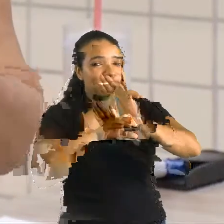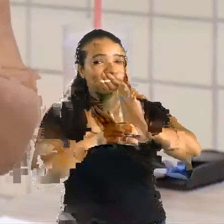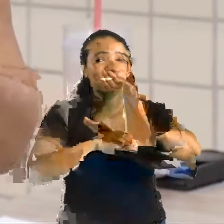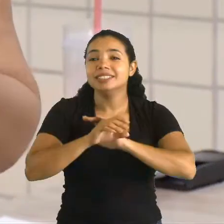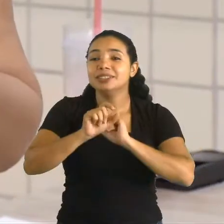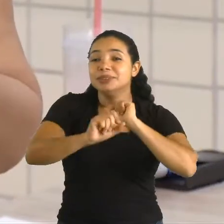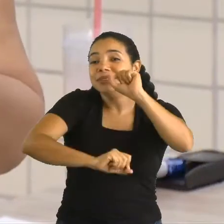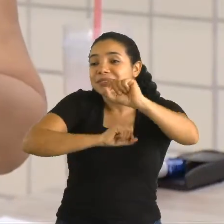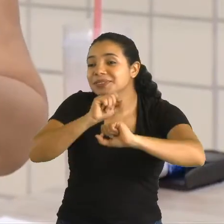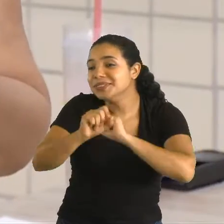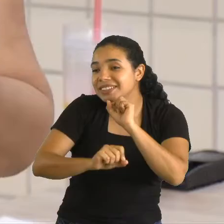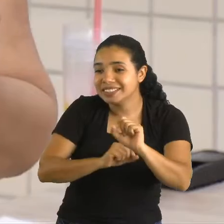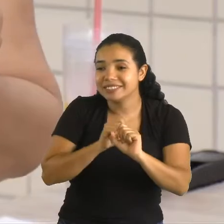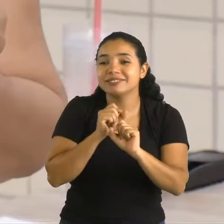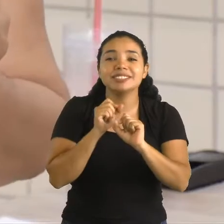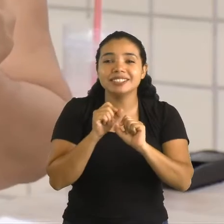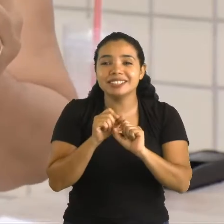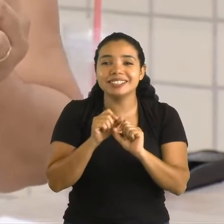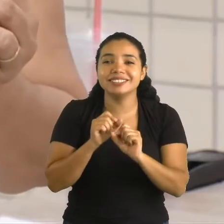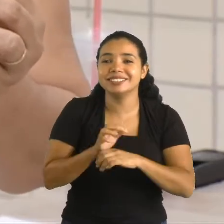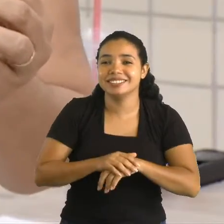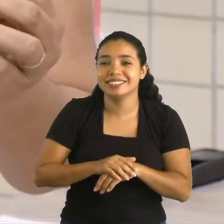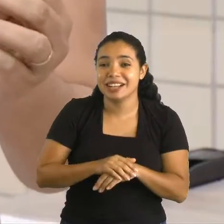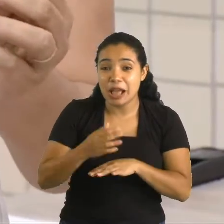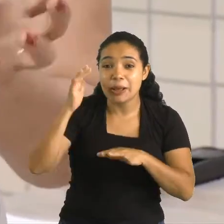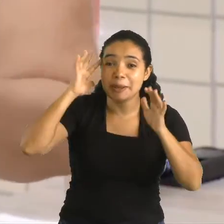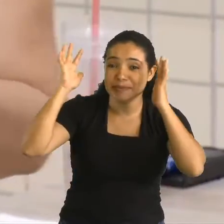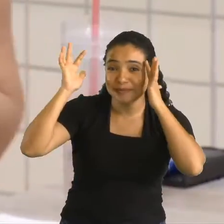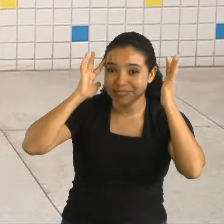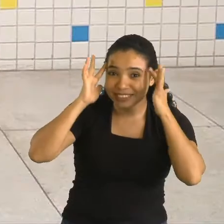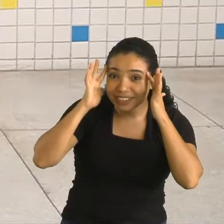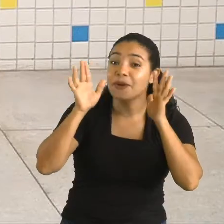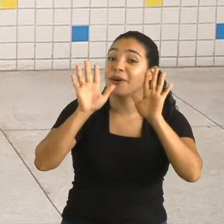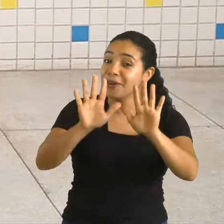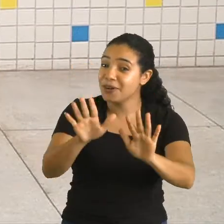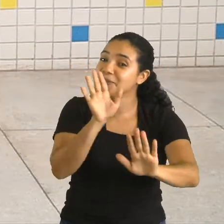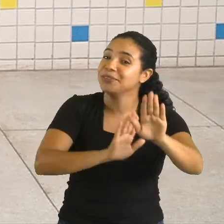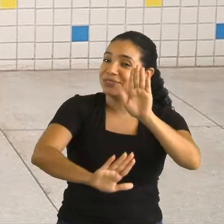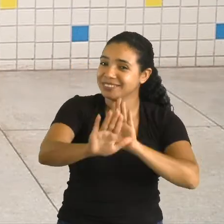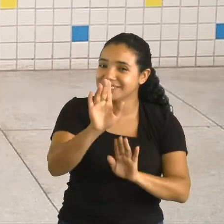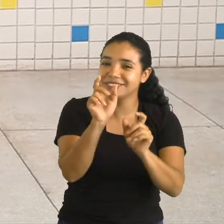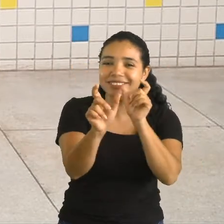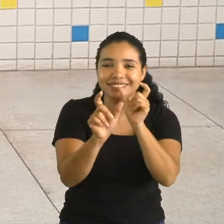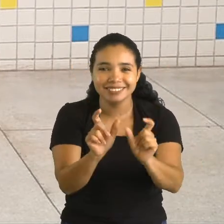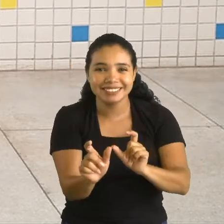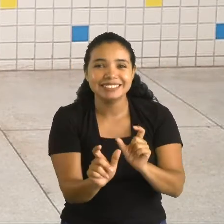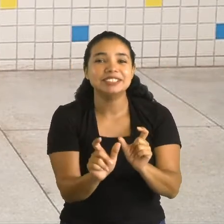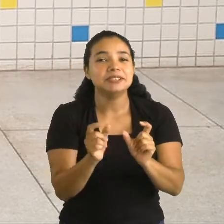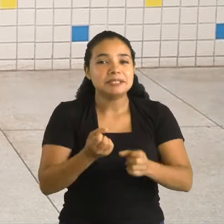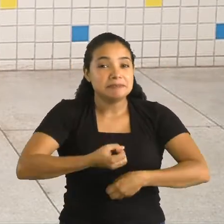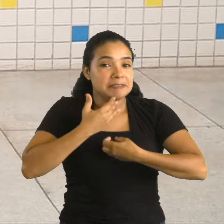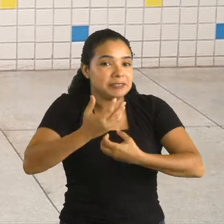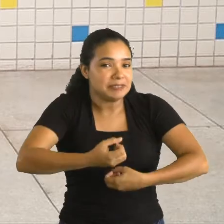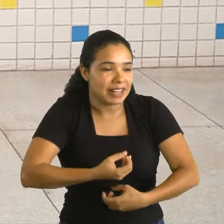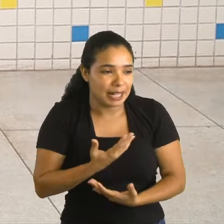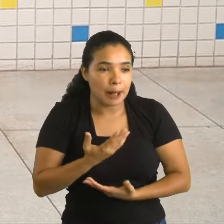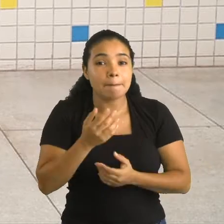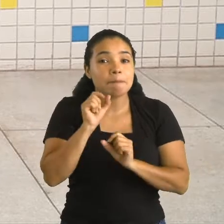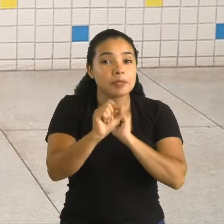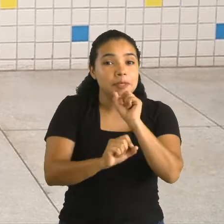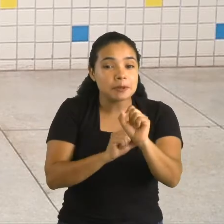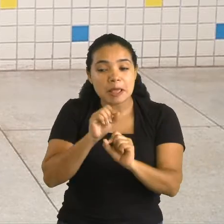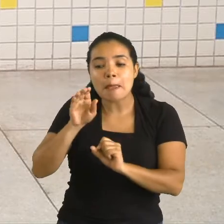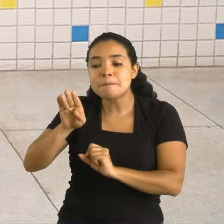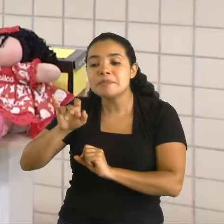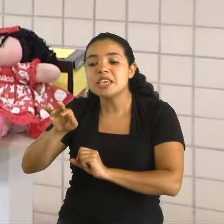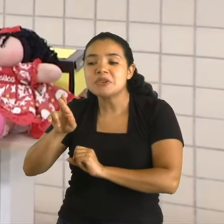que era um ser biruta. Pensou nisso? Então, cuidado com as palavras quando for falar sobre um coleguinha,